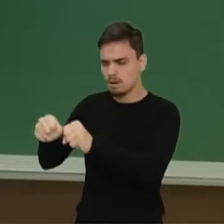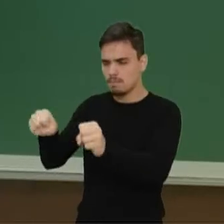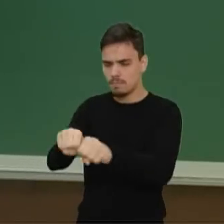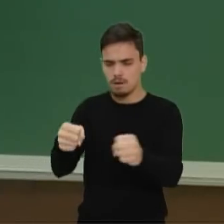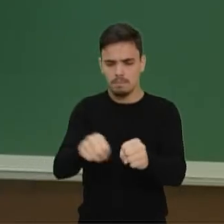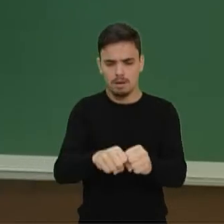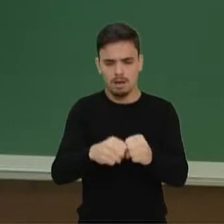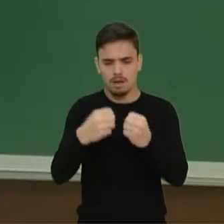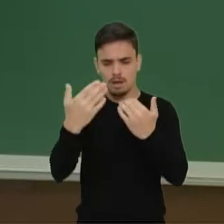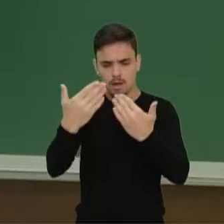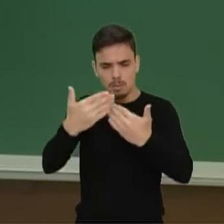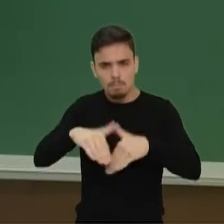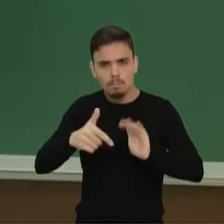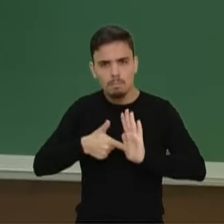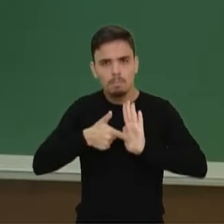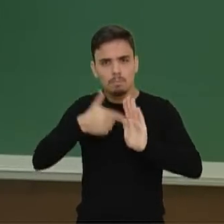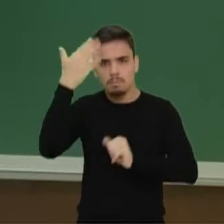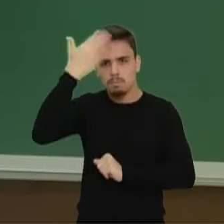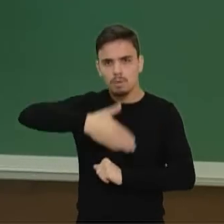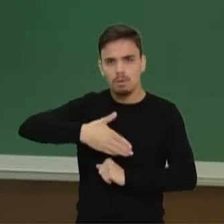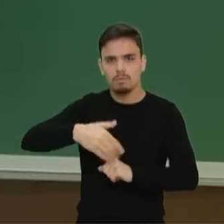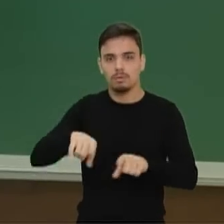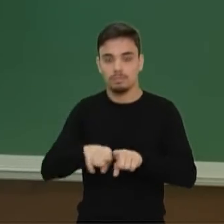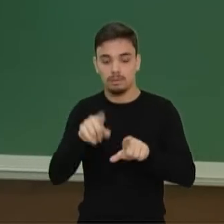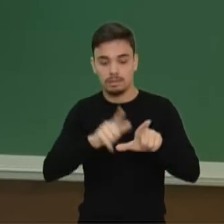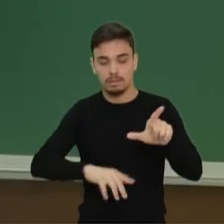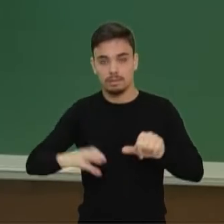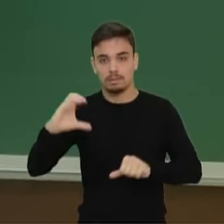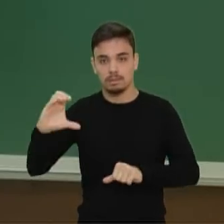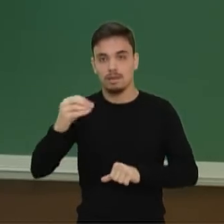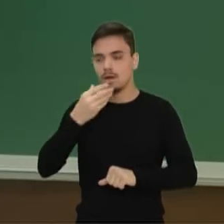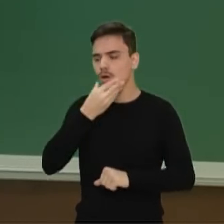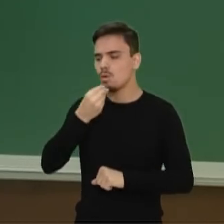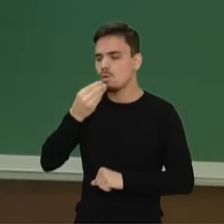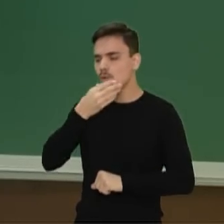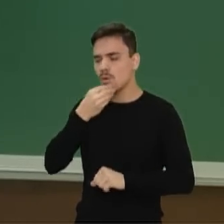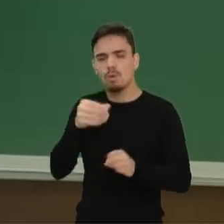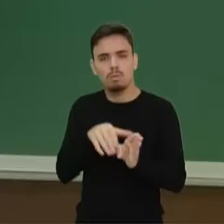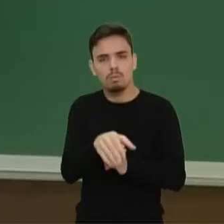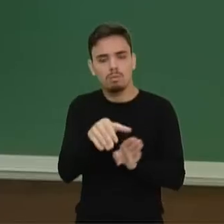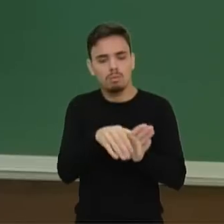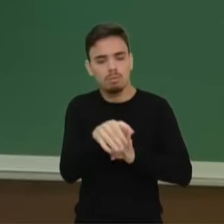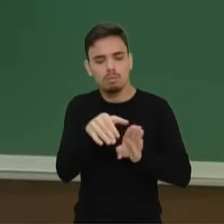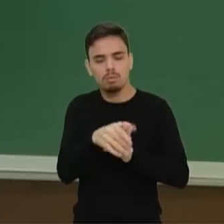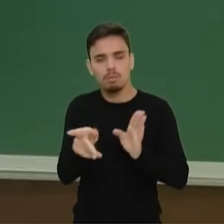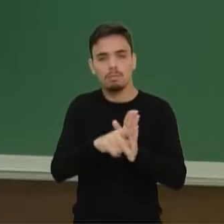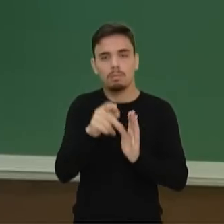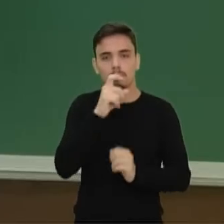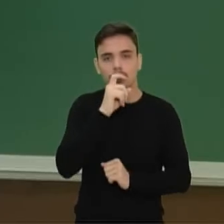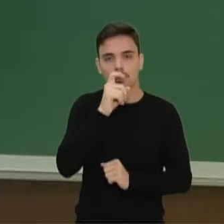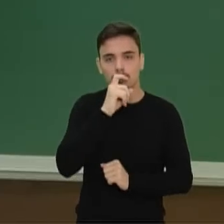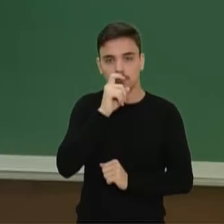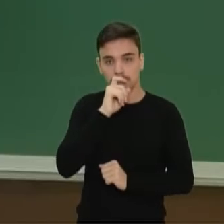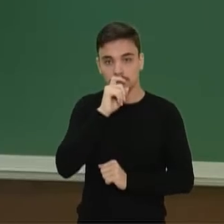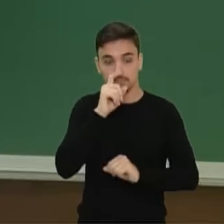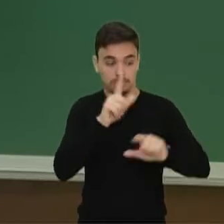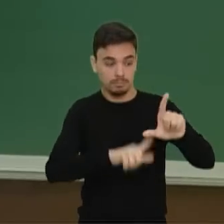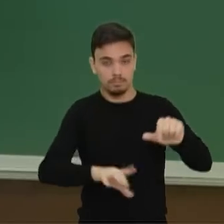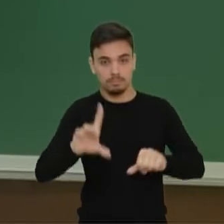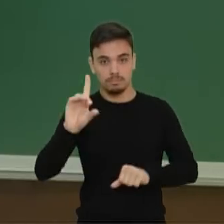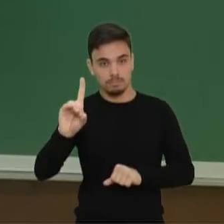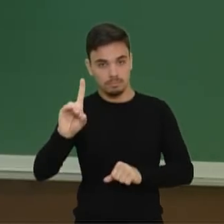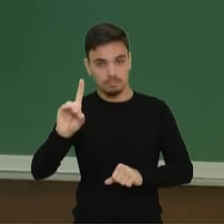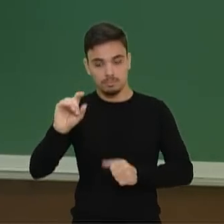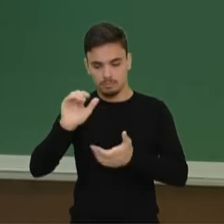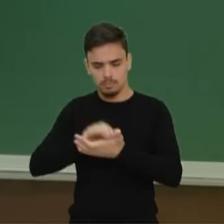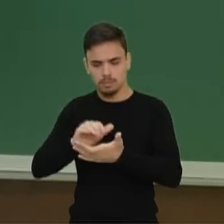e evidências. C. O rapaz foi orientado por seu pai. D. O